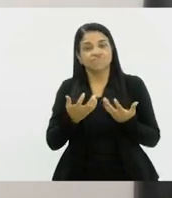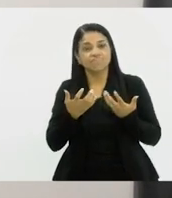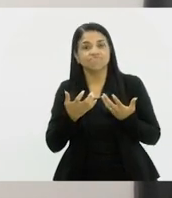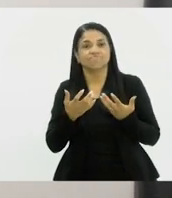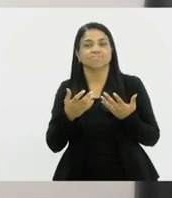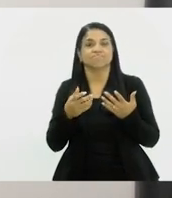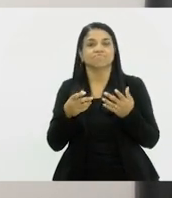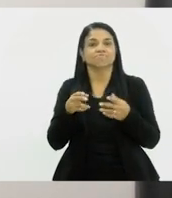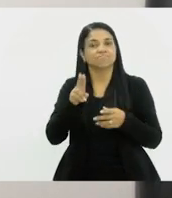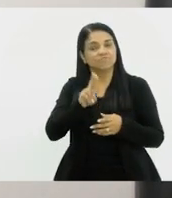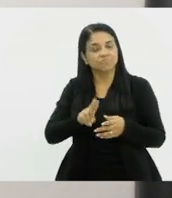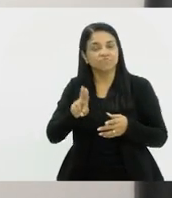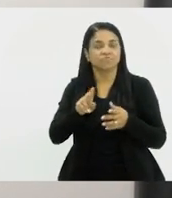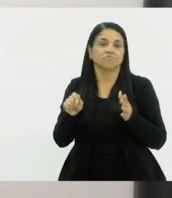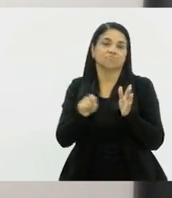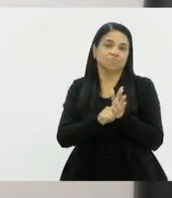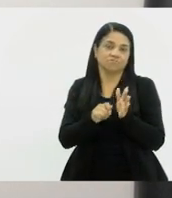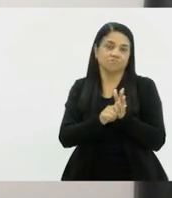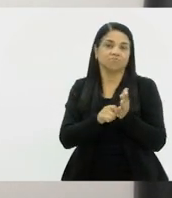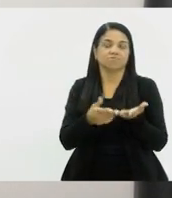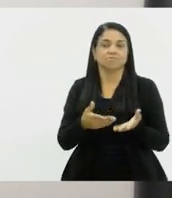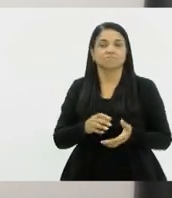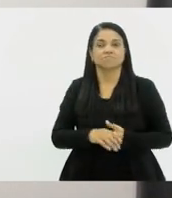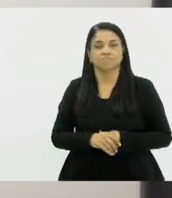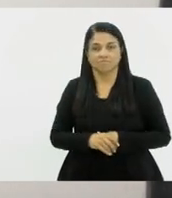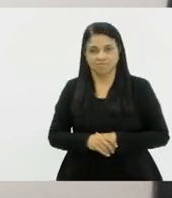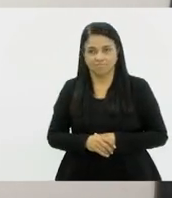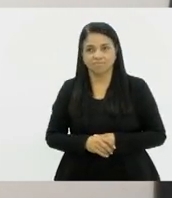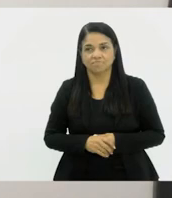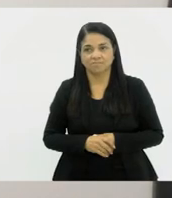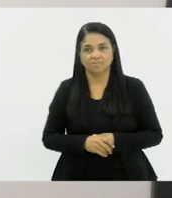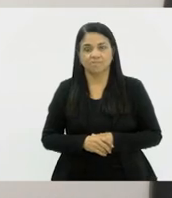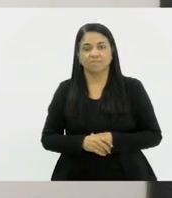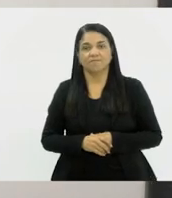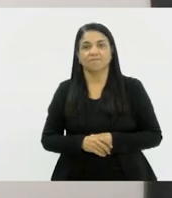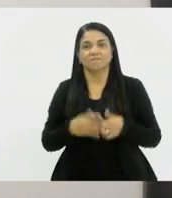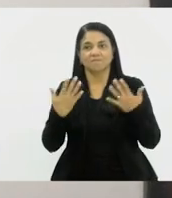usuários e usuárias de substâncias psicoativas é